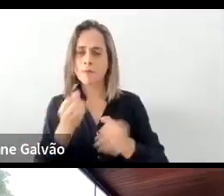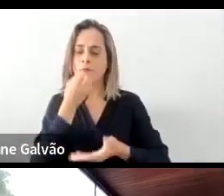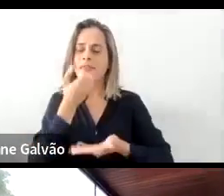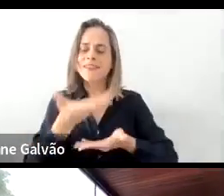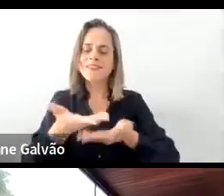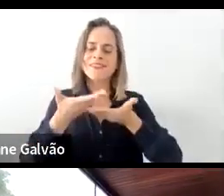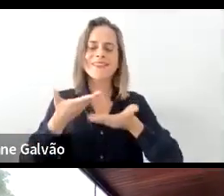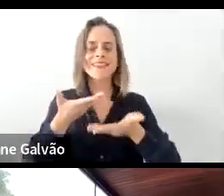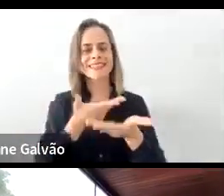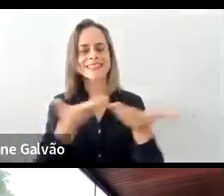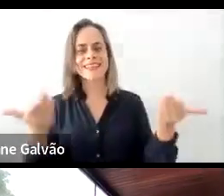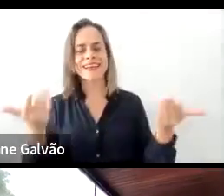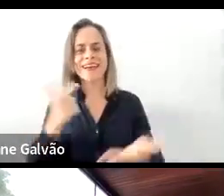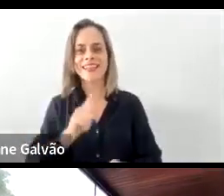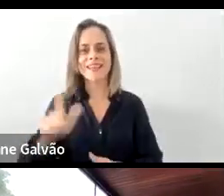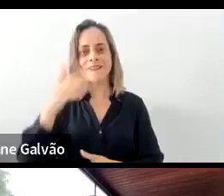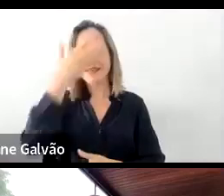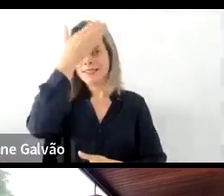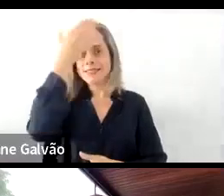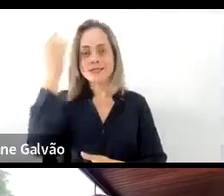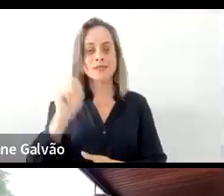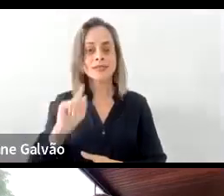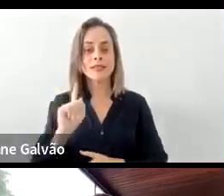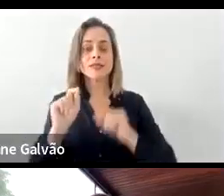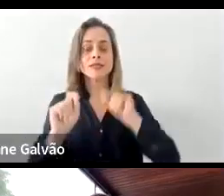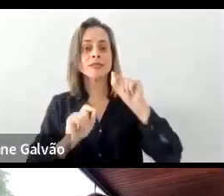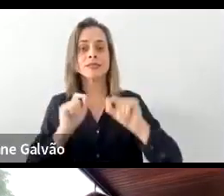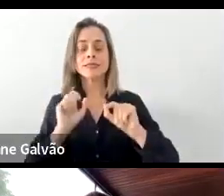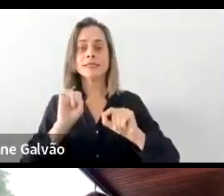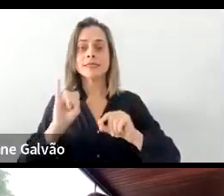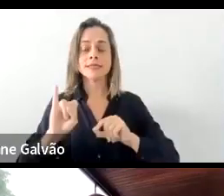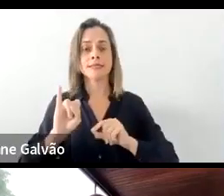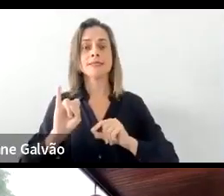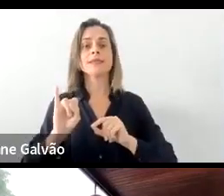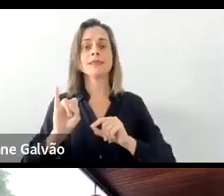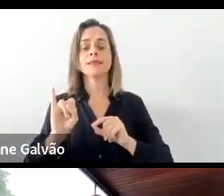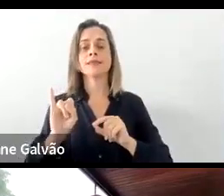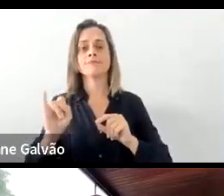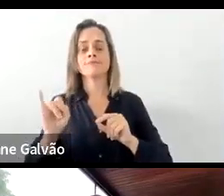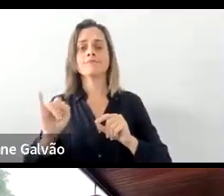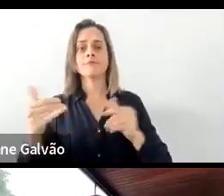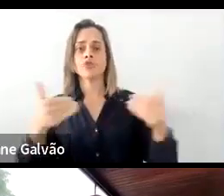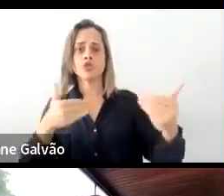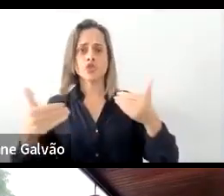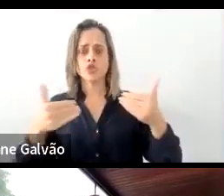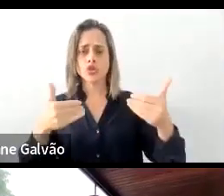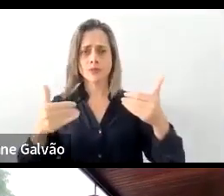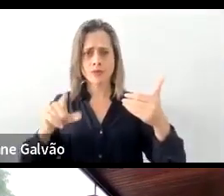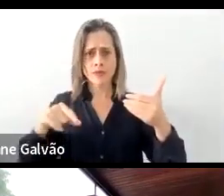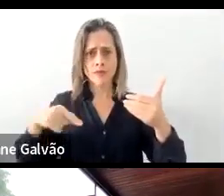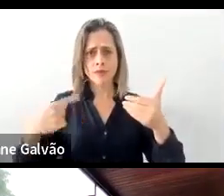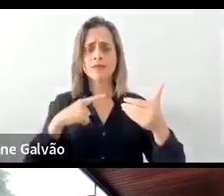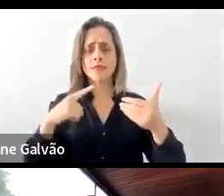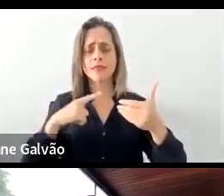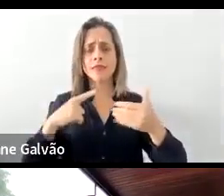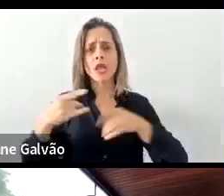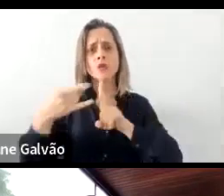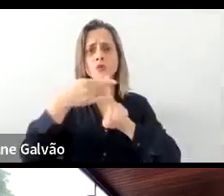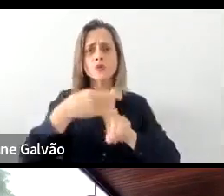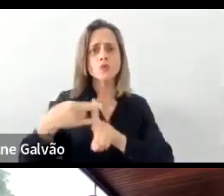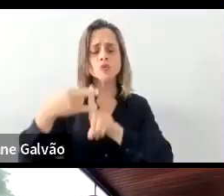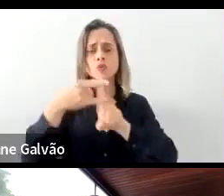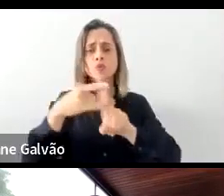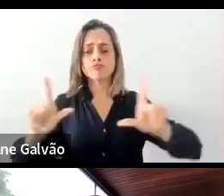mais uma vez e não esqueçam, se alguém chegou depois, temos a interpretação na parte de baixo do Zoom, onde está